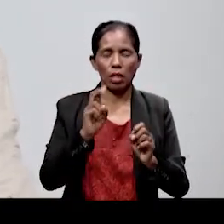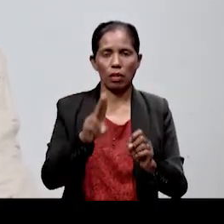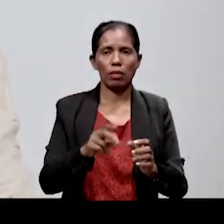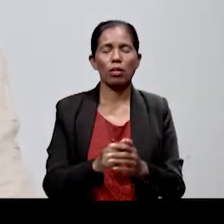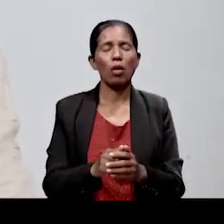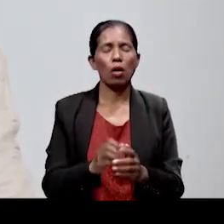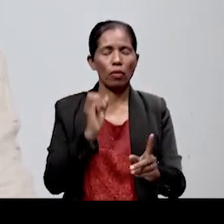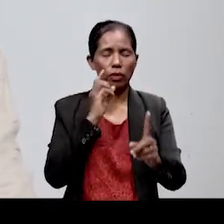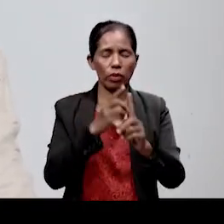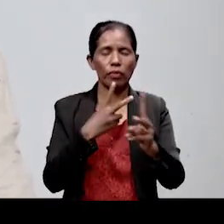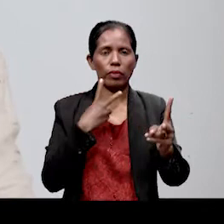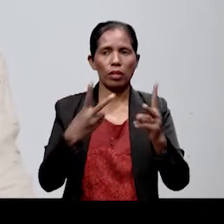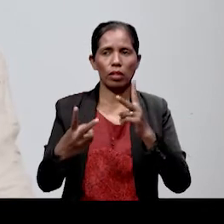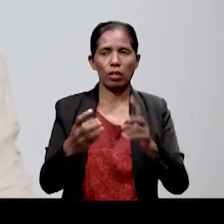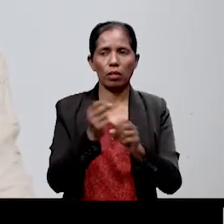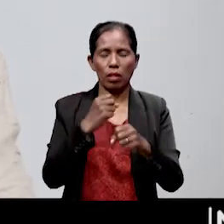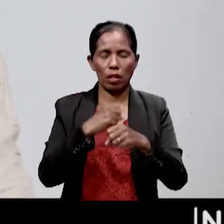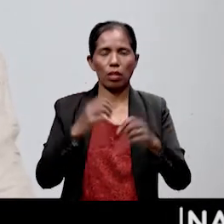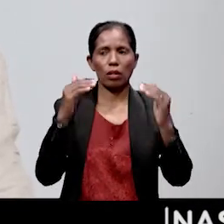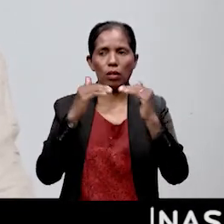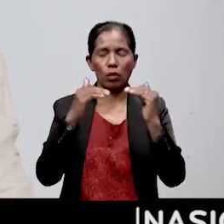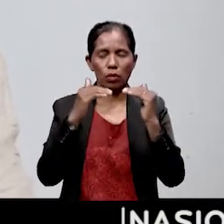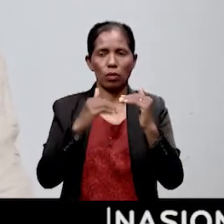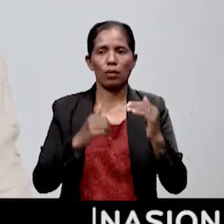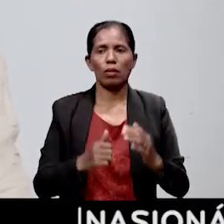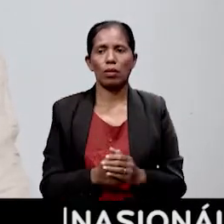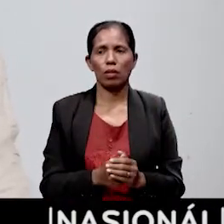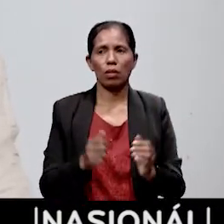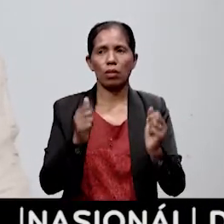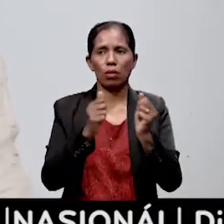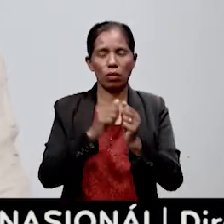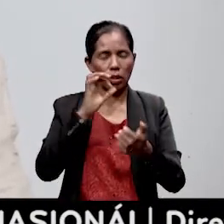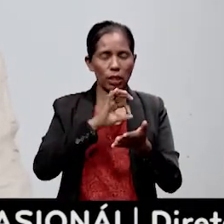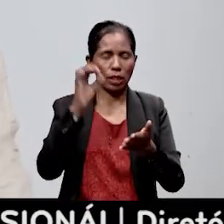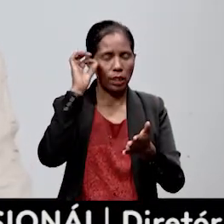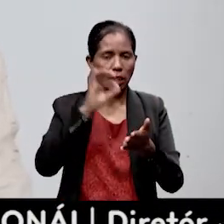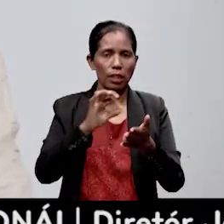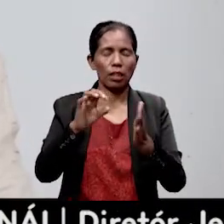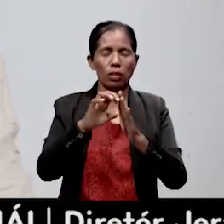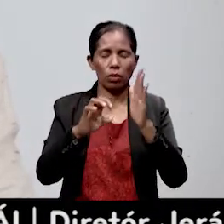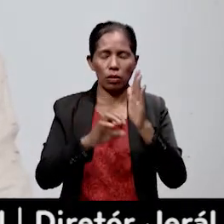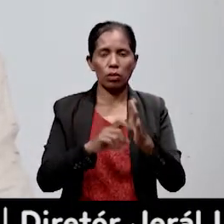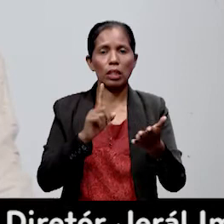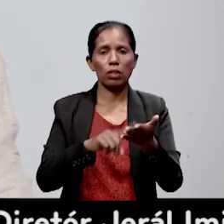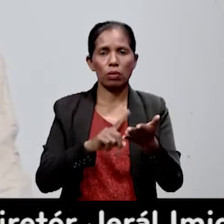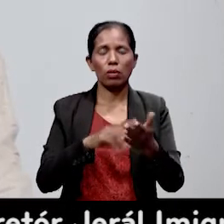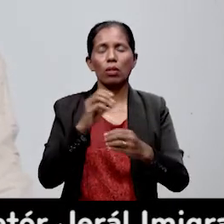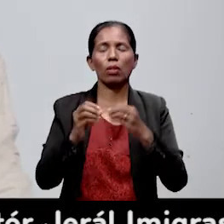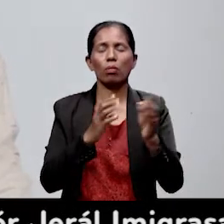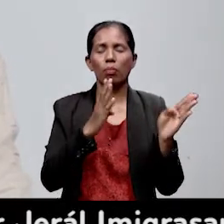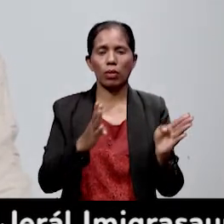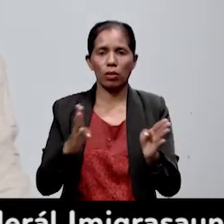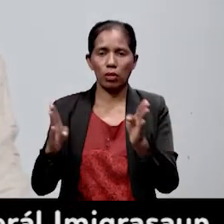objetivo visita né, a realizar o encontro bilateral com o secretário executivo Nerasi, onde discute com o processo